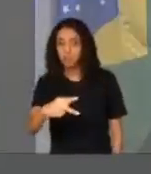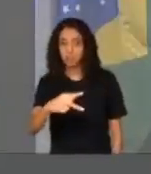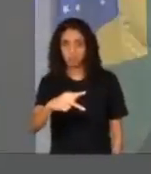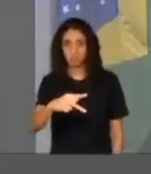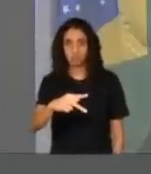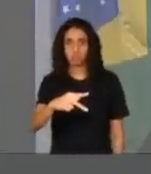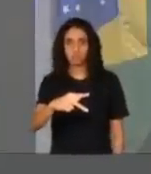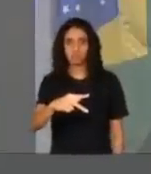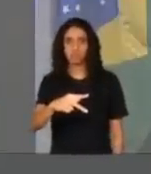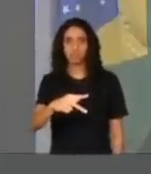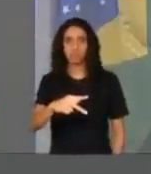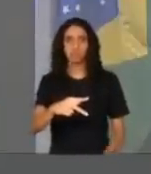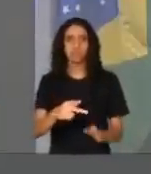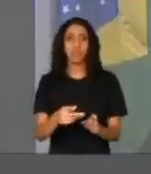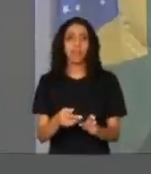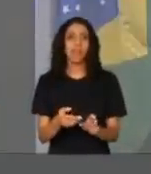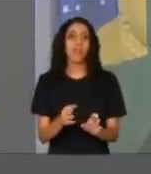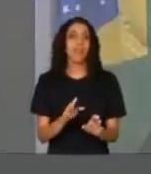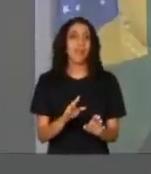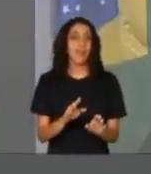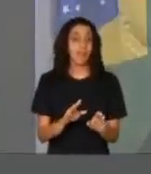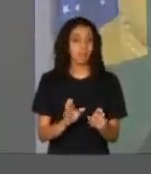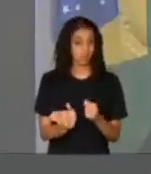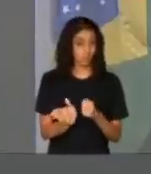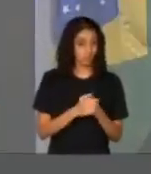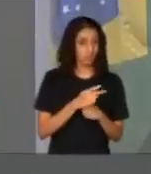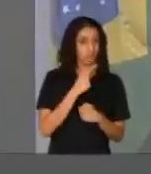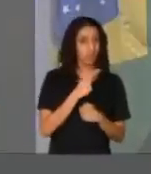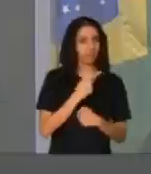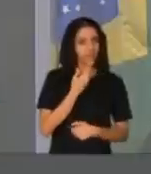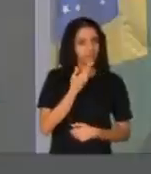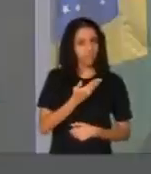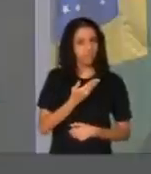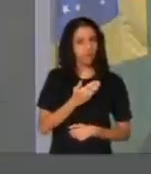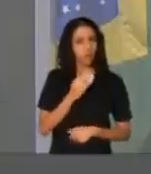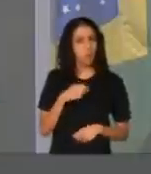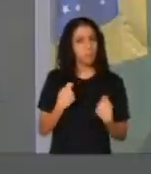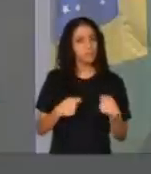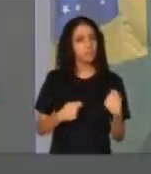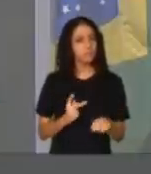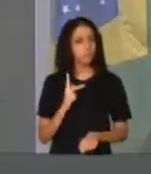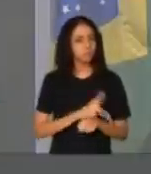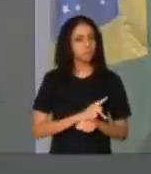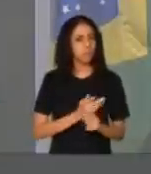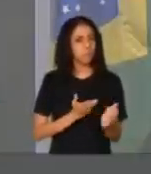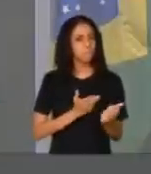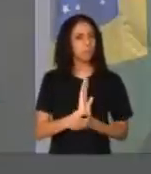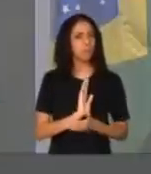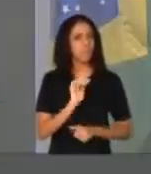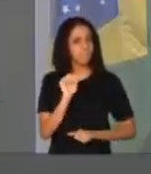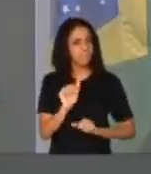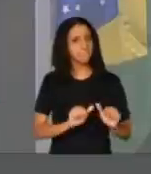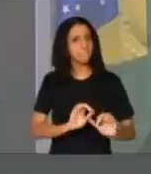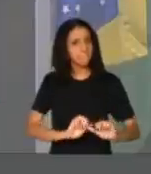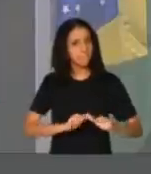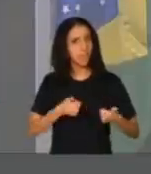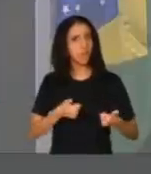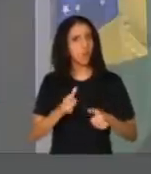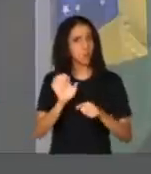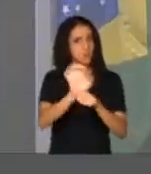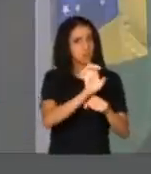nos bastidores dizerem que são favoráveis à reforma, que precisa fazer a reforma para melhorar a situação fiscal dos